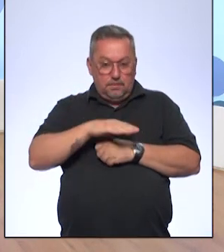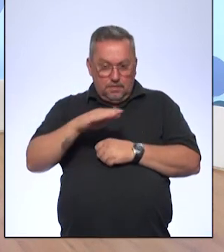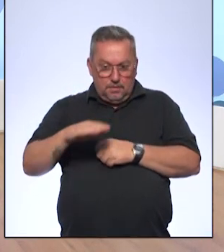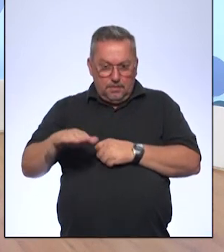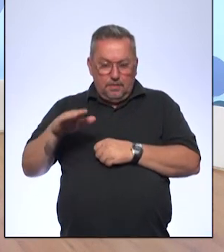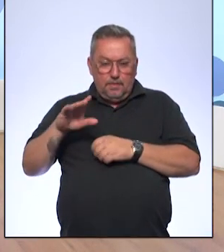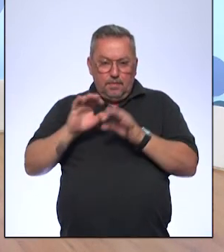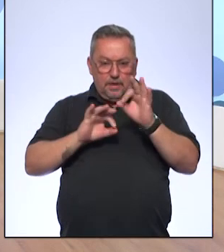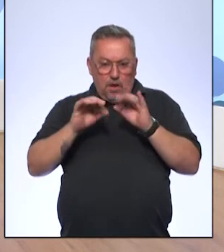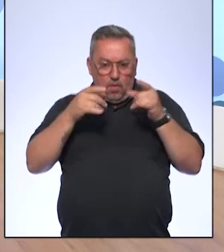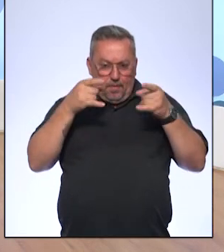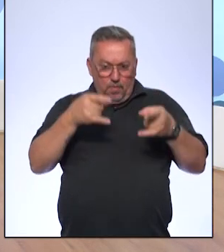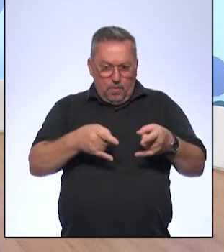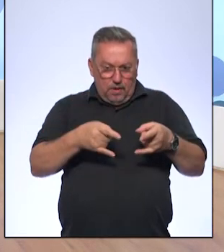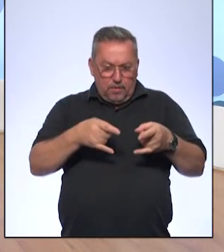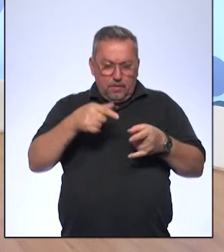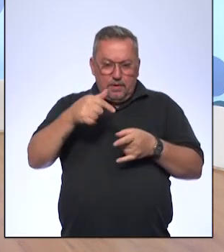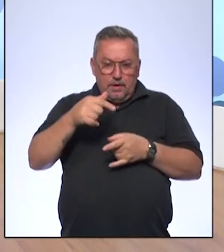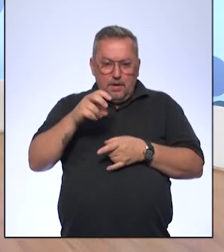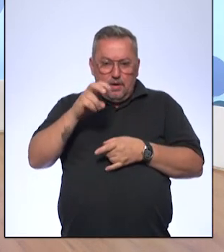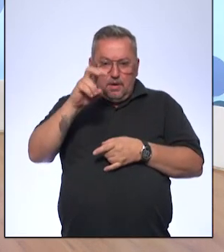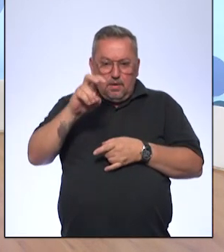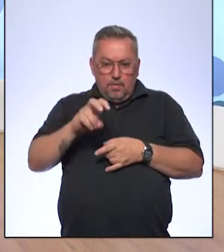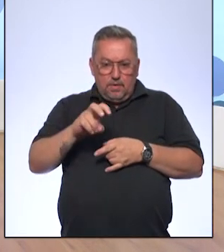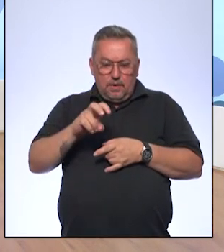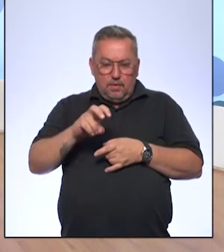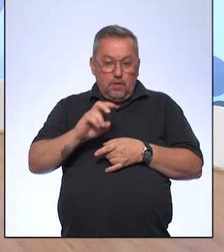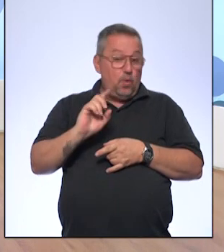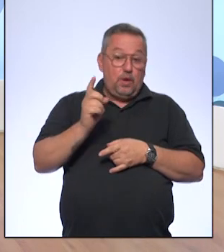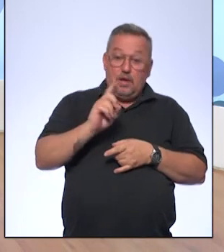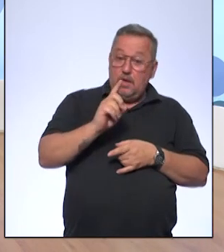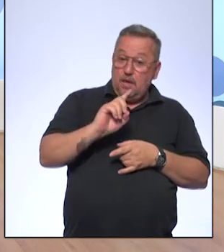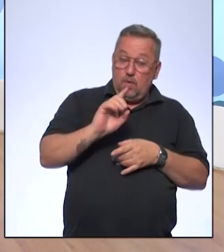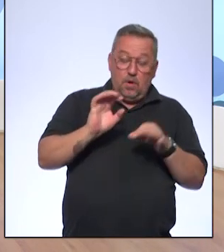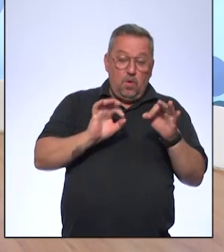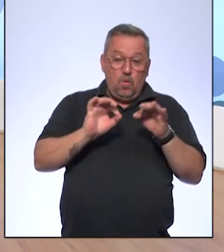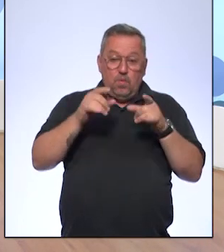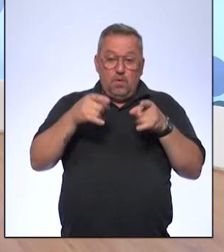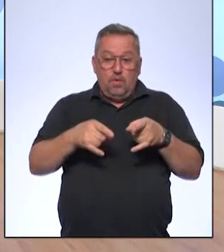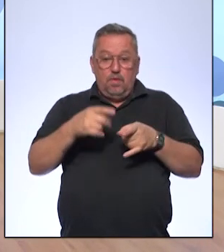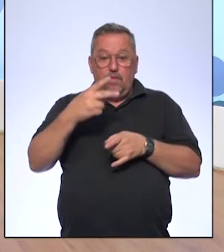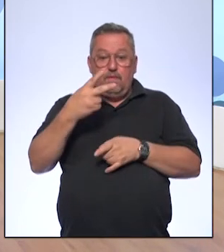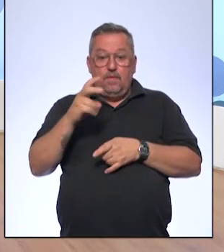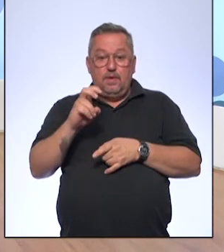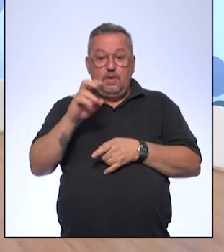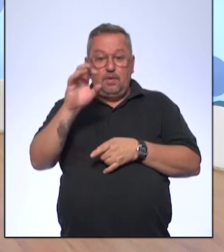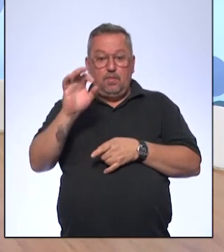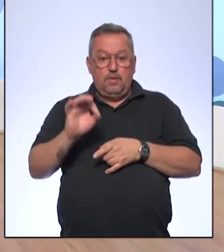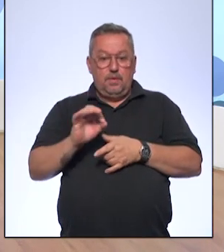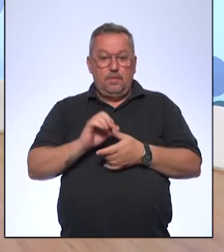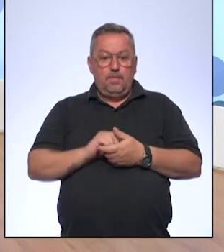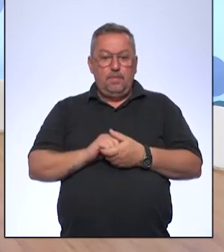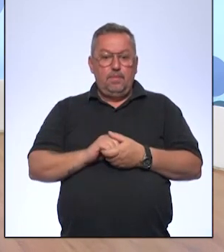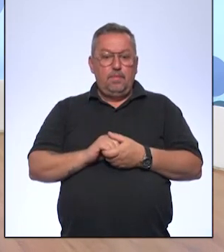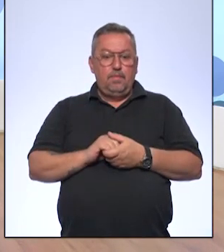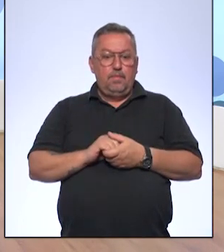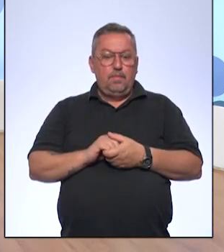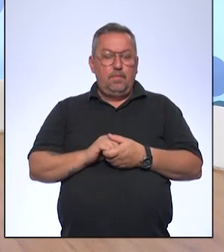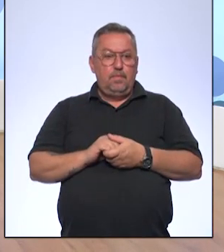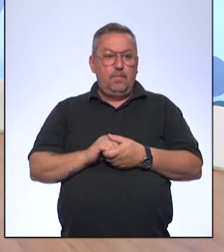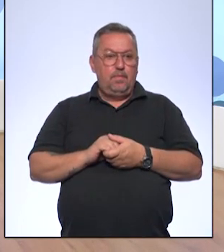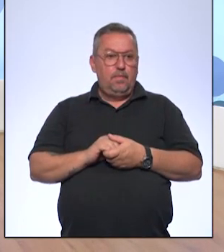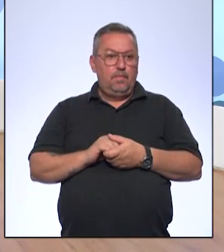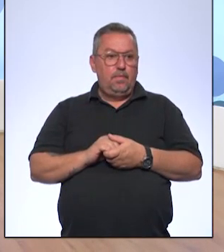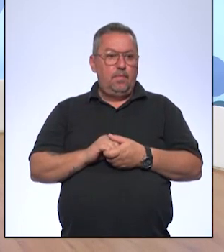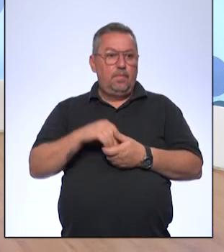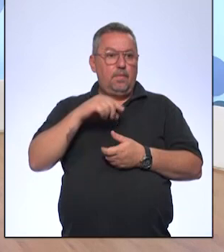que arrumam quarto são 75% e os que não arrumam são 25%. Boa, a ideia é a